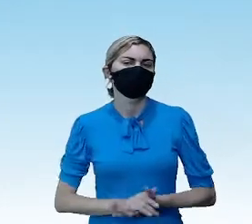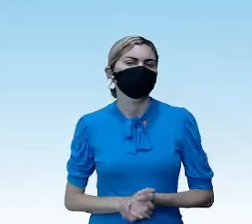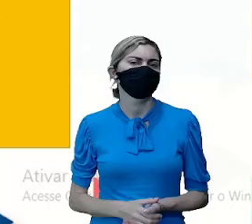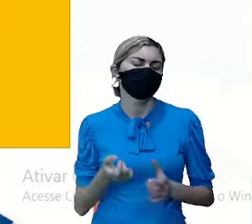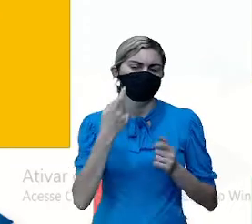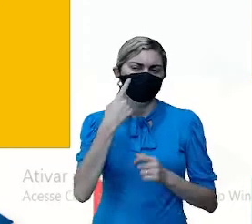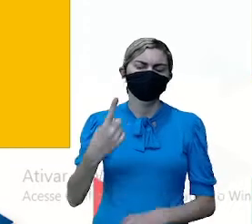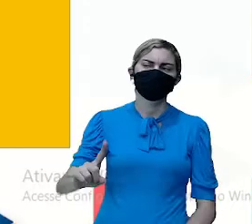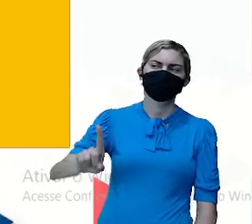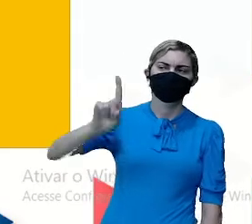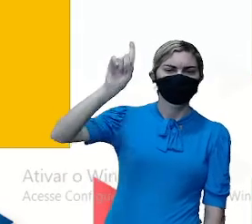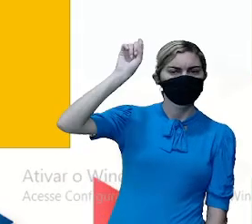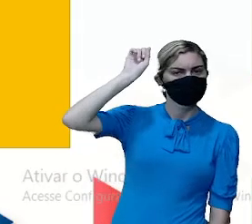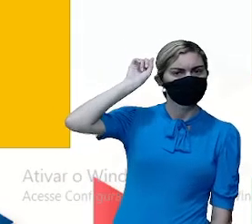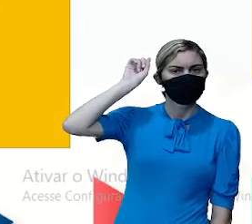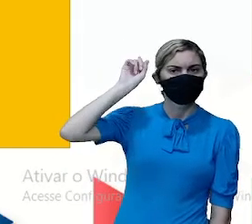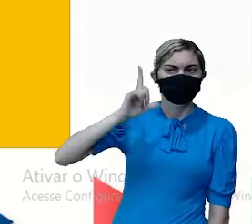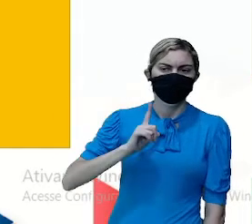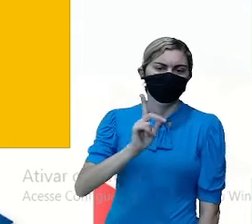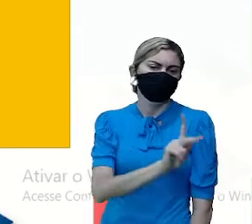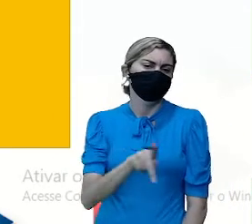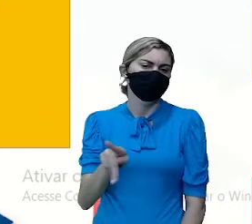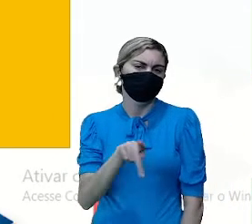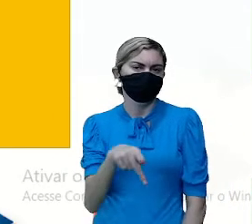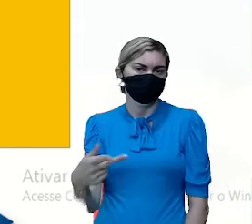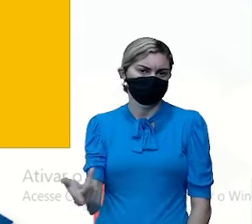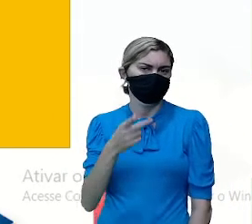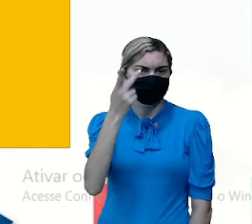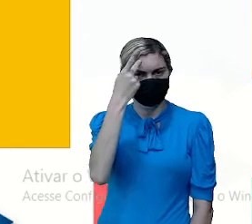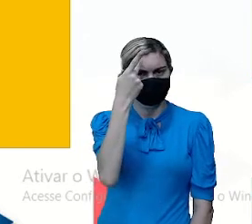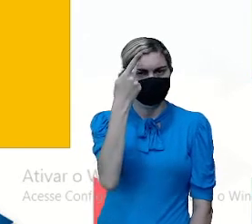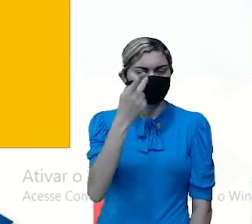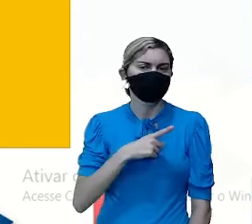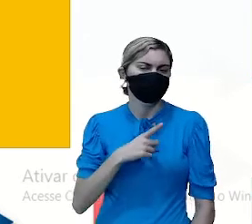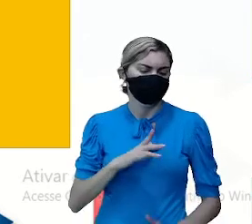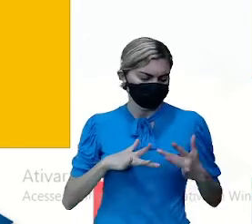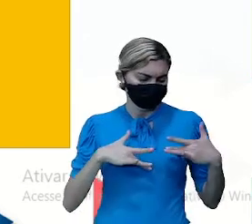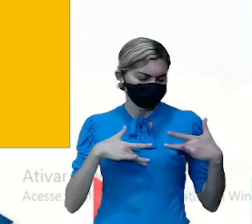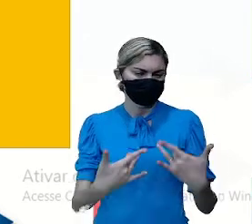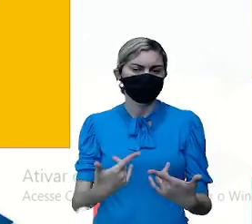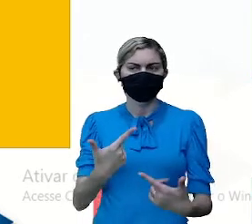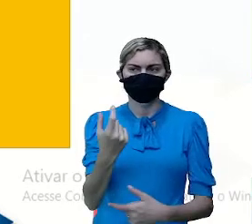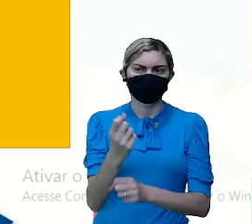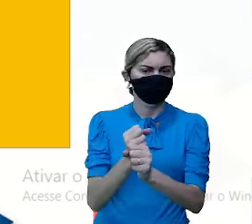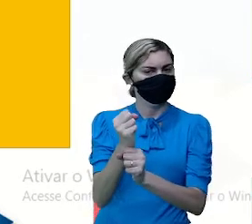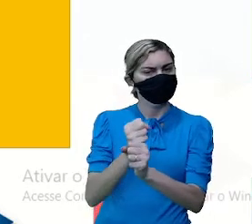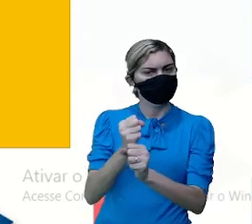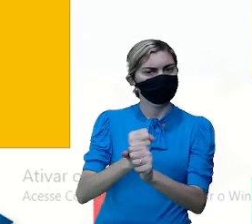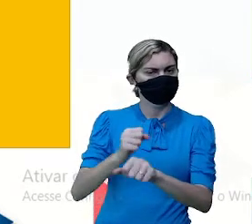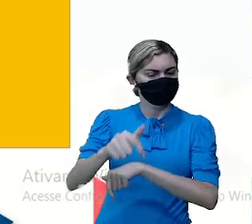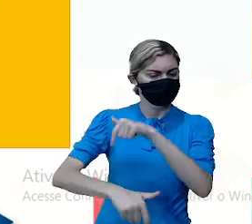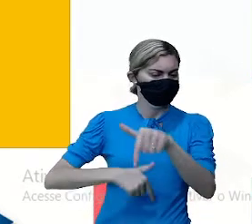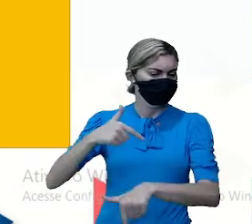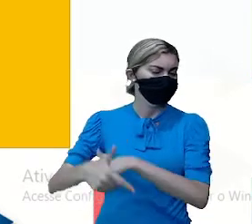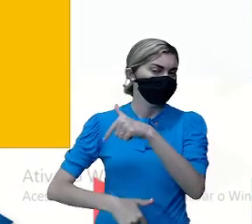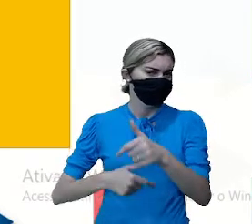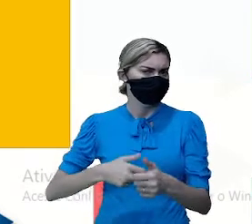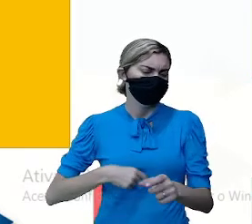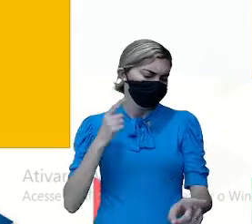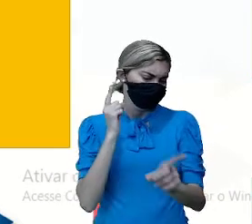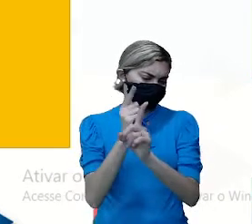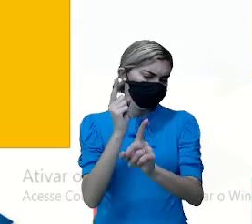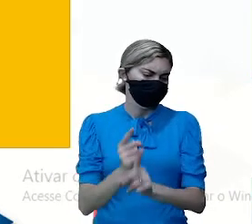para a tela, nós temos um professor em São Paulo, dedicou 20 anos de trabalho para decifrar